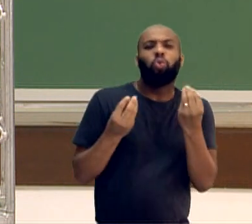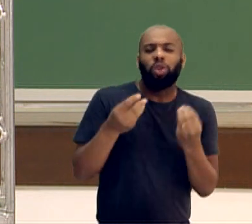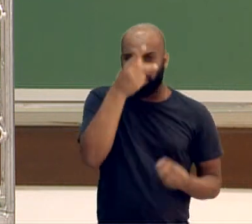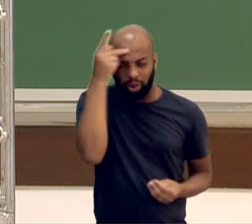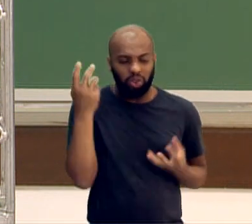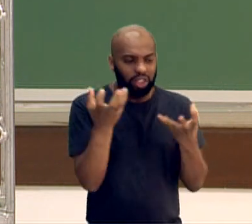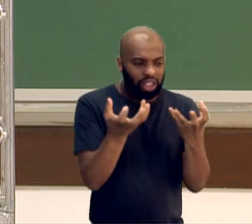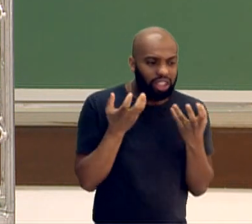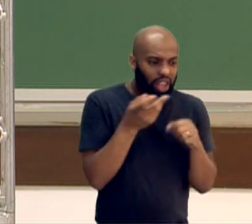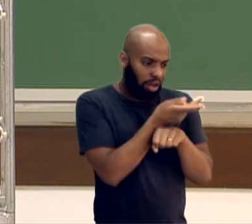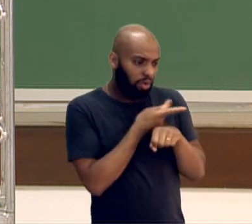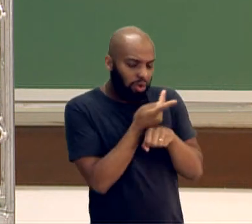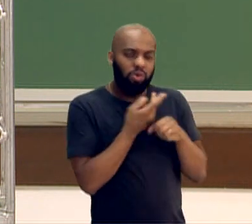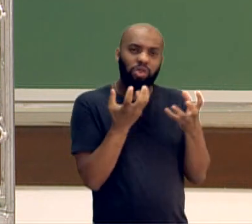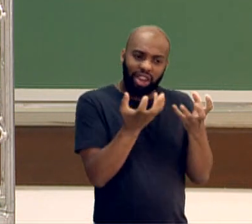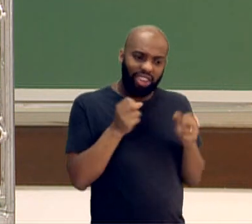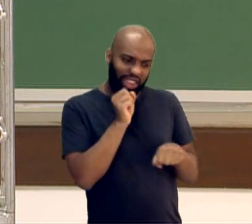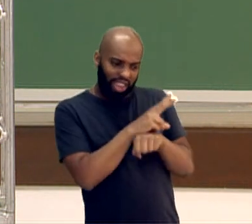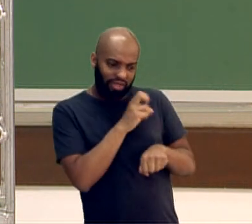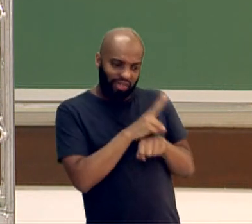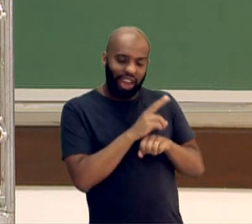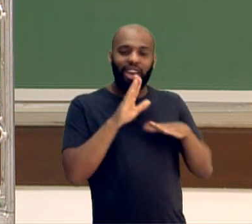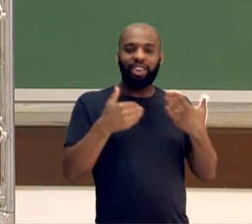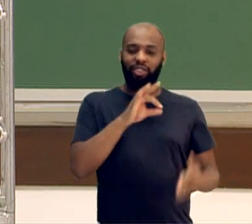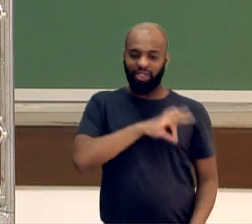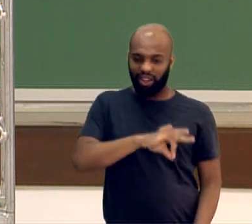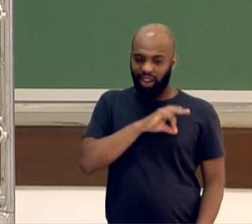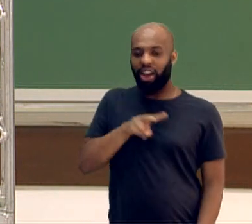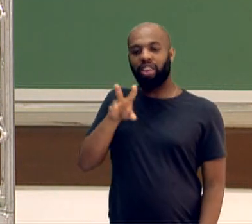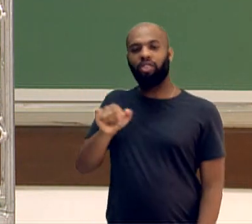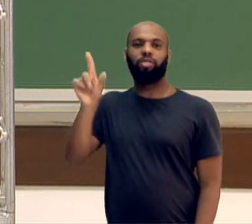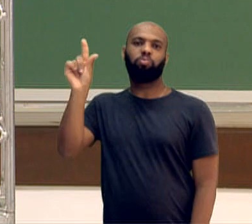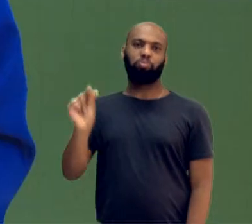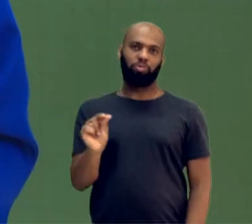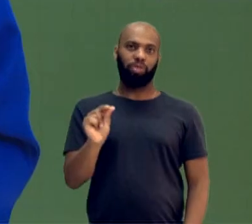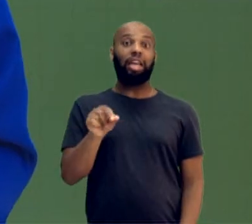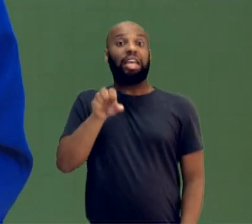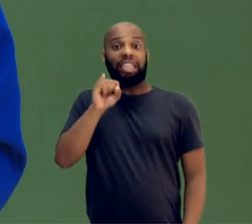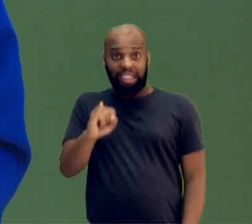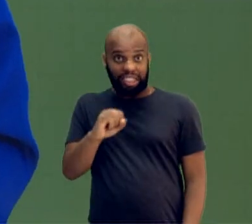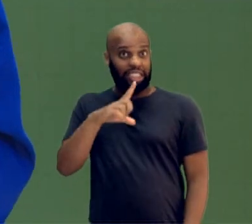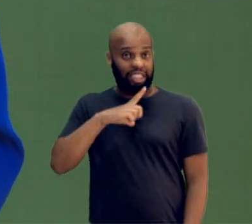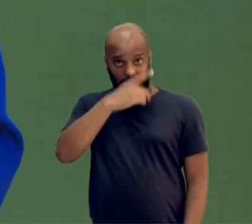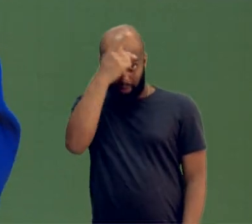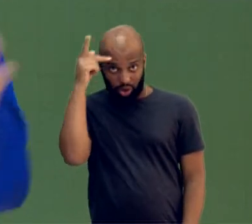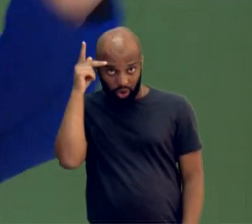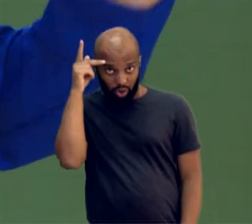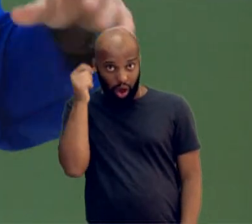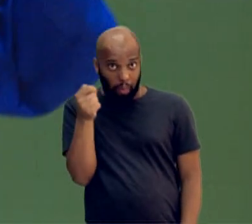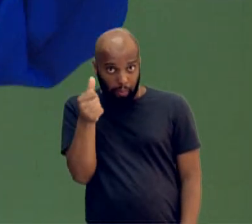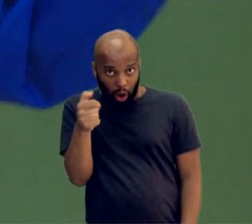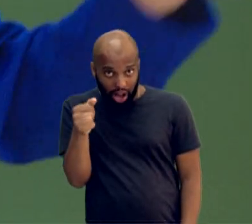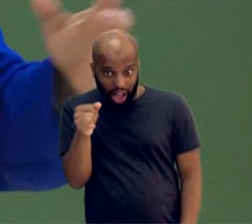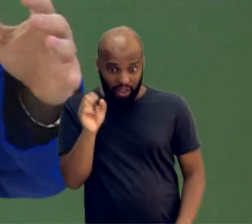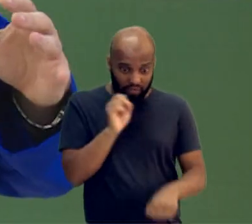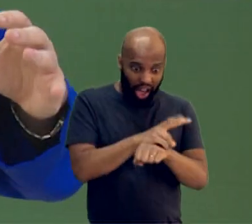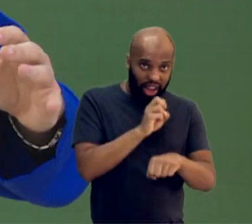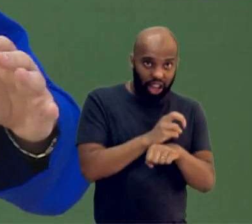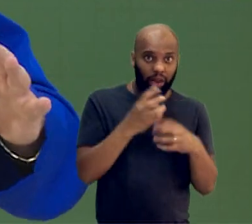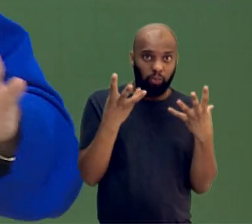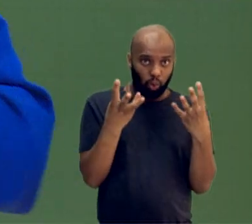especialista, o cara, né, a tendência do salário dele é ser maior. Né, e acontece quando você